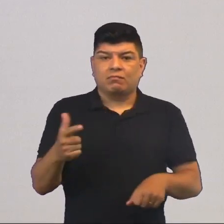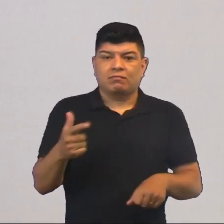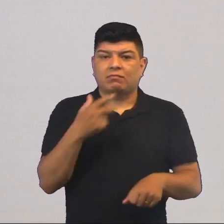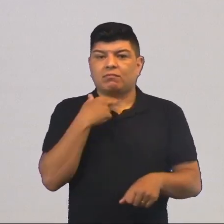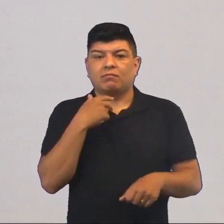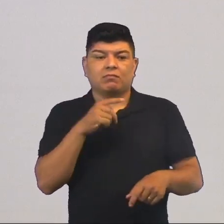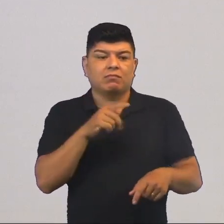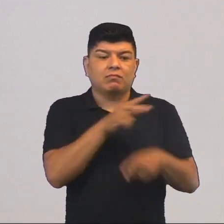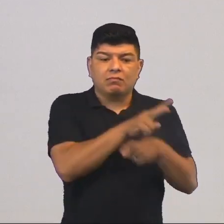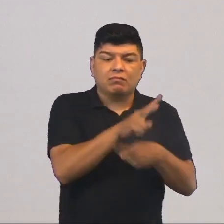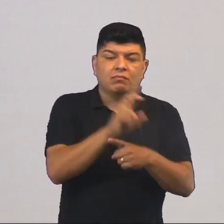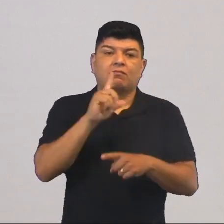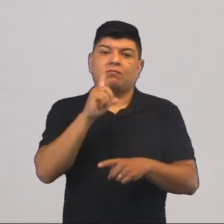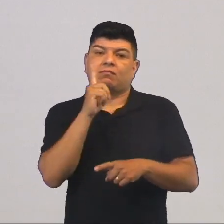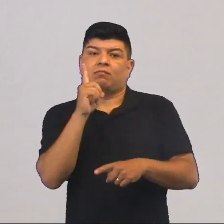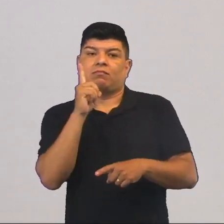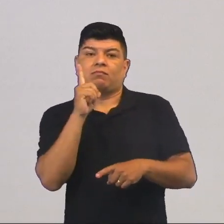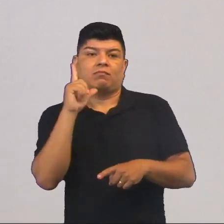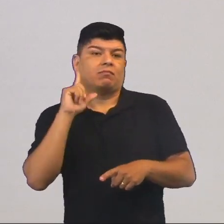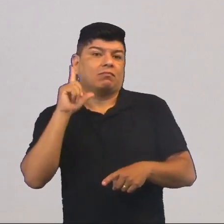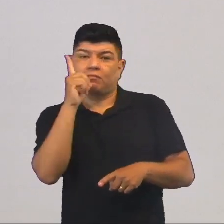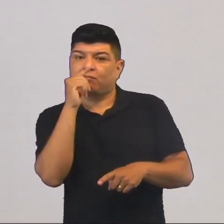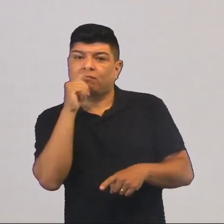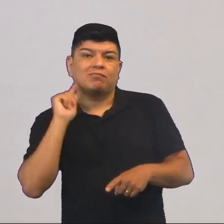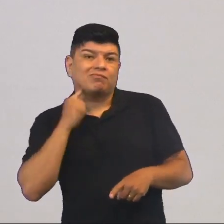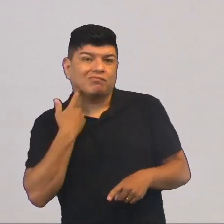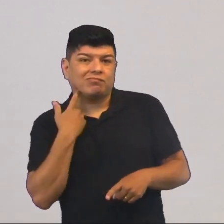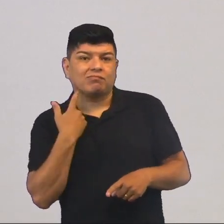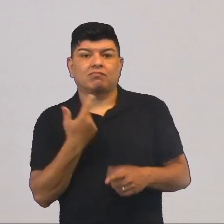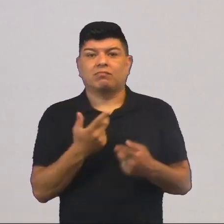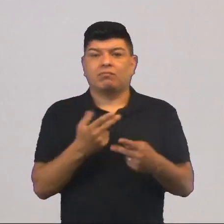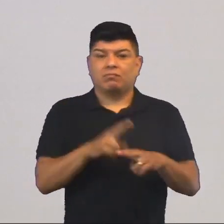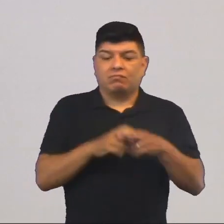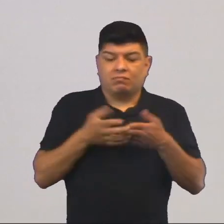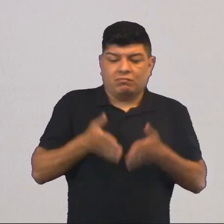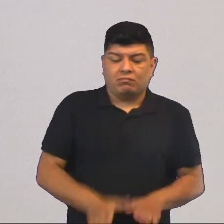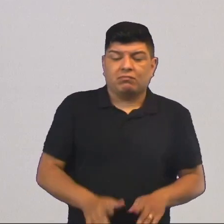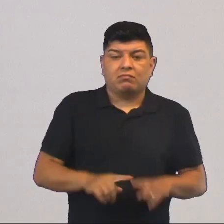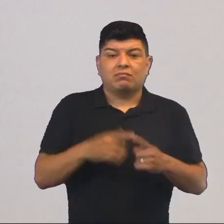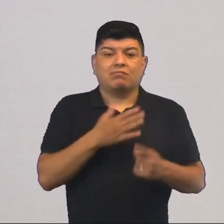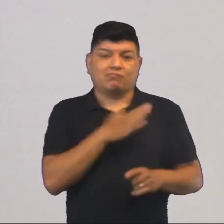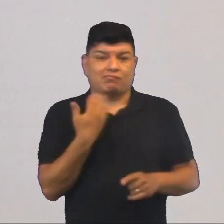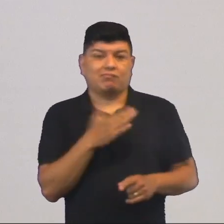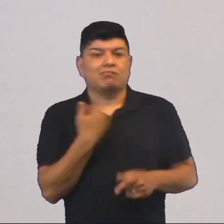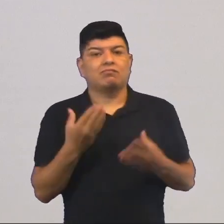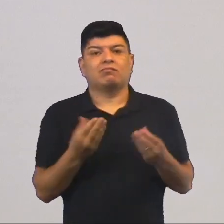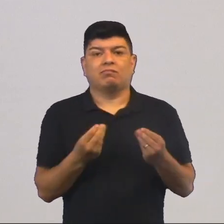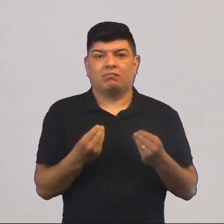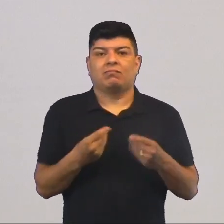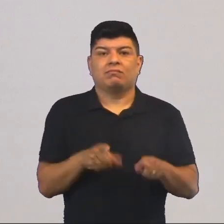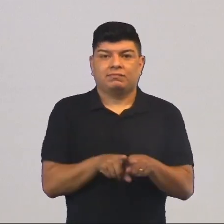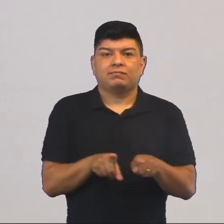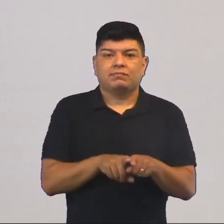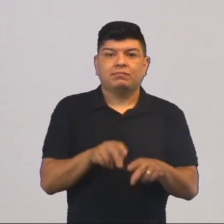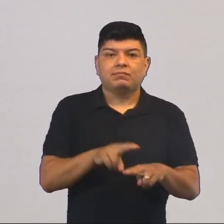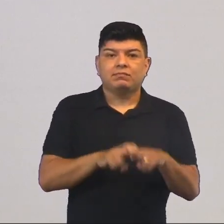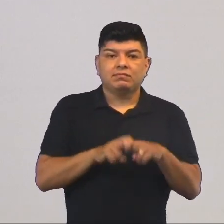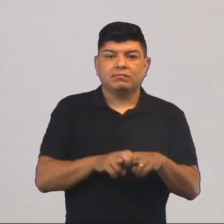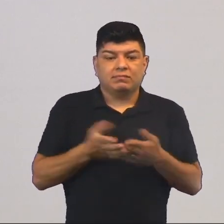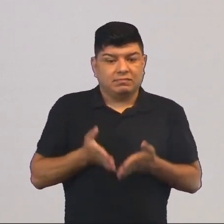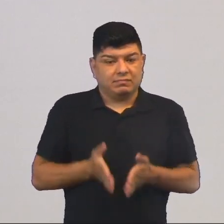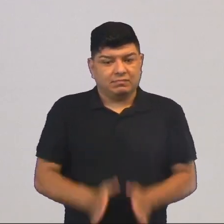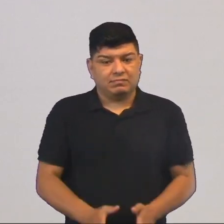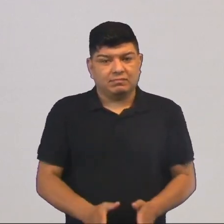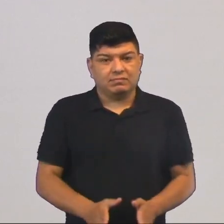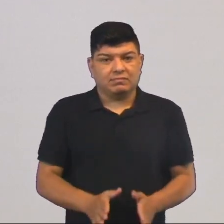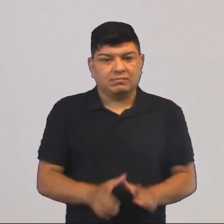saneamento básico, não havia condições médico-hospitalares. Então, nasciam muitas pessoas, mas também morriam muitas pessoas. Então, a taxa de